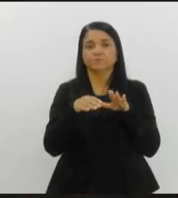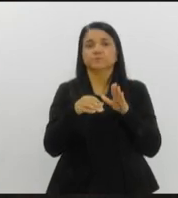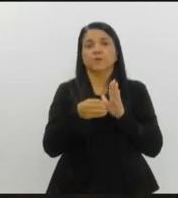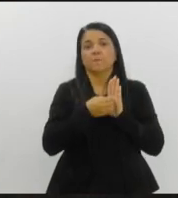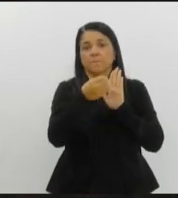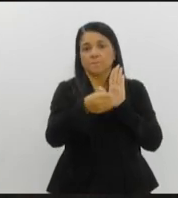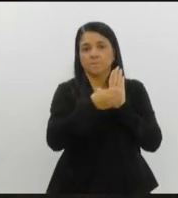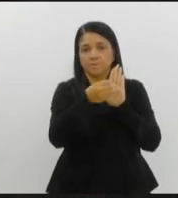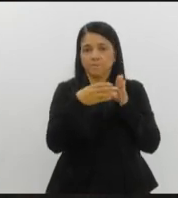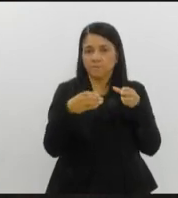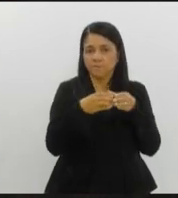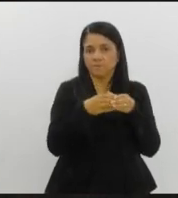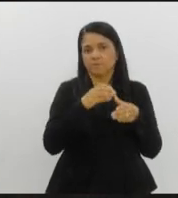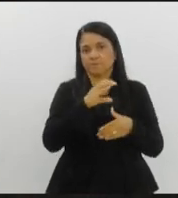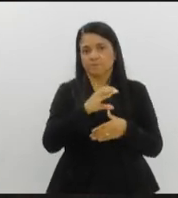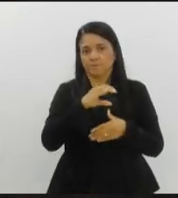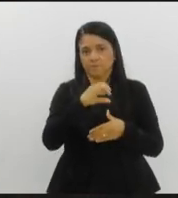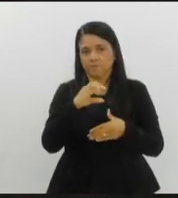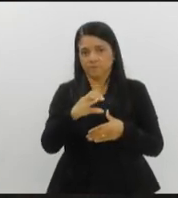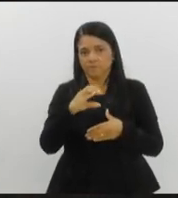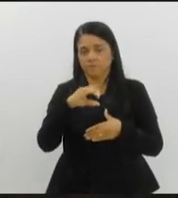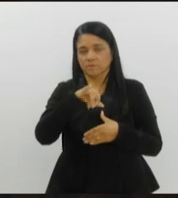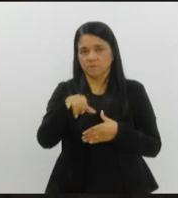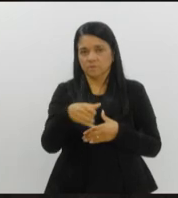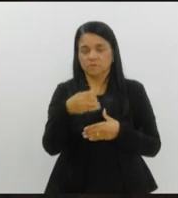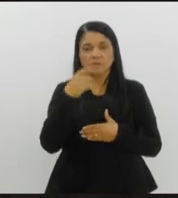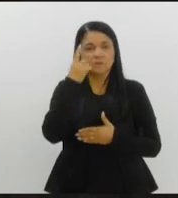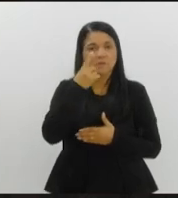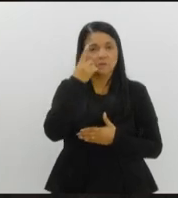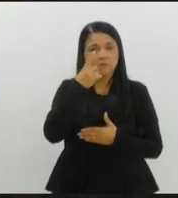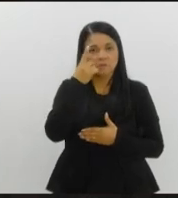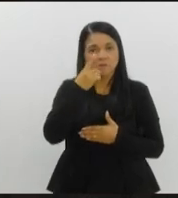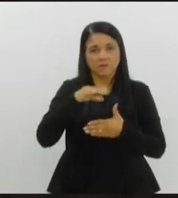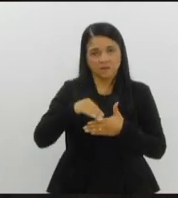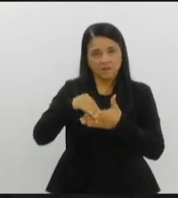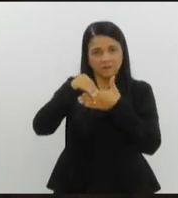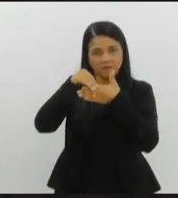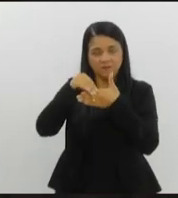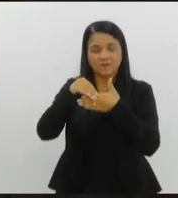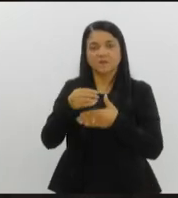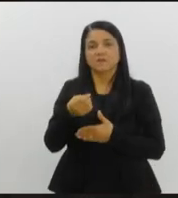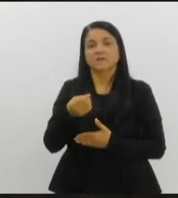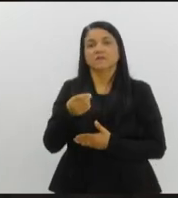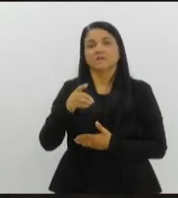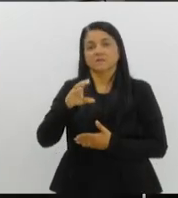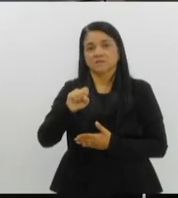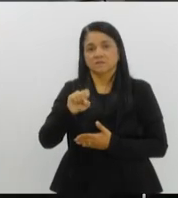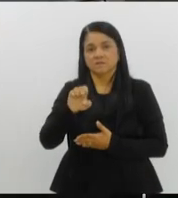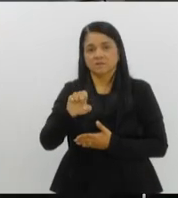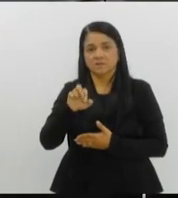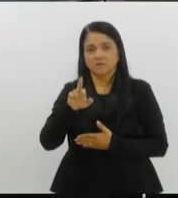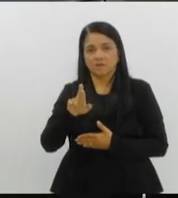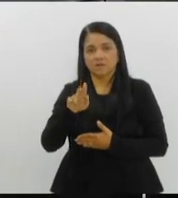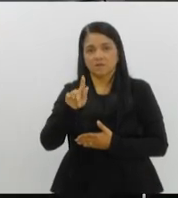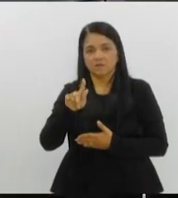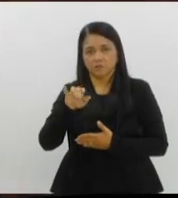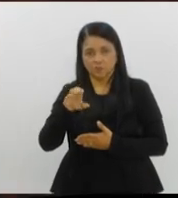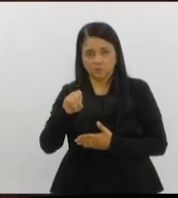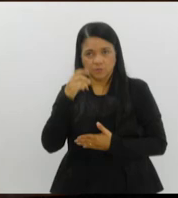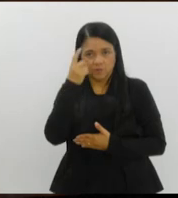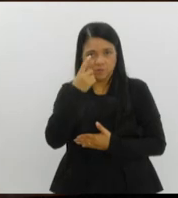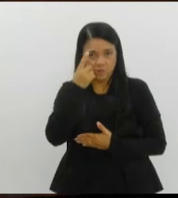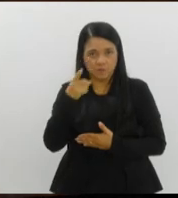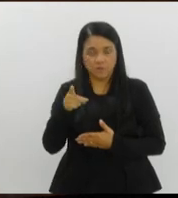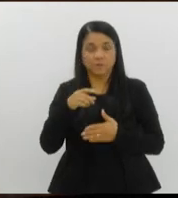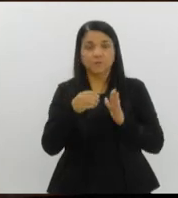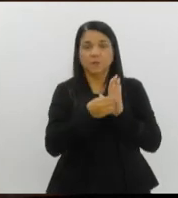pela Comissão de Constituição e Justiça, deputado, líder, doutor Serginho, por favor. Senhor presidente,